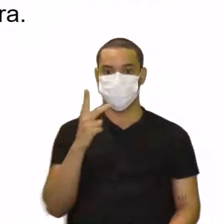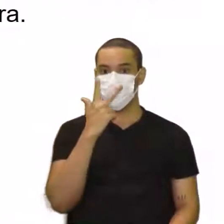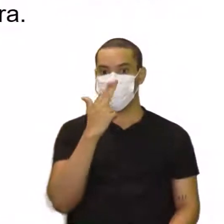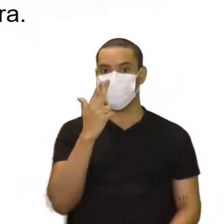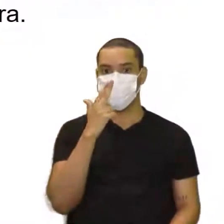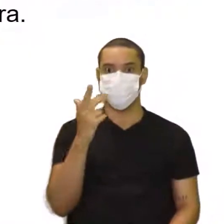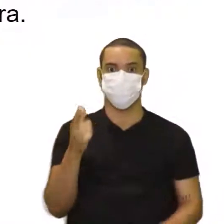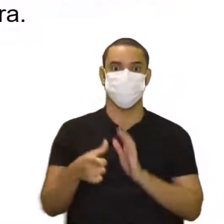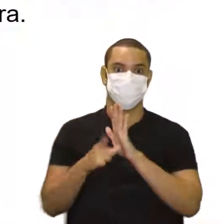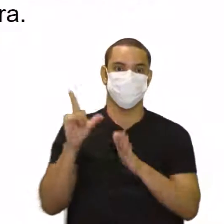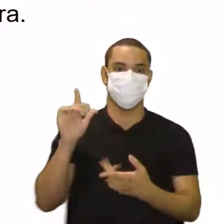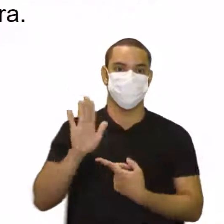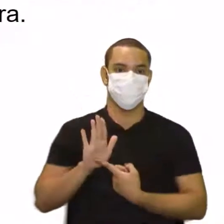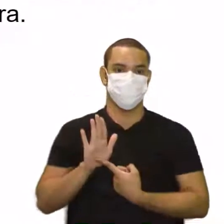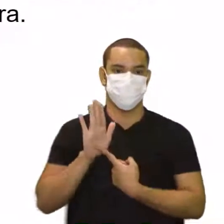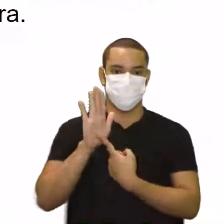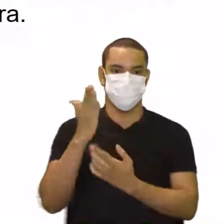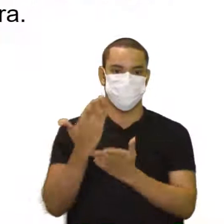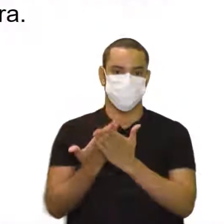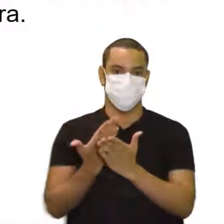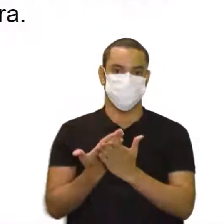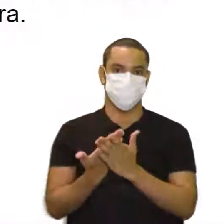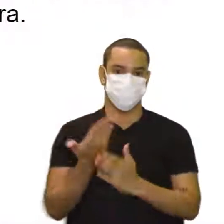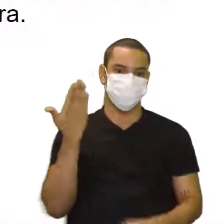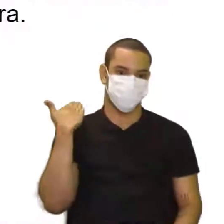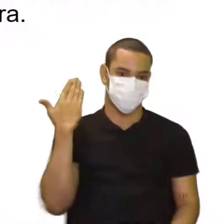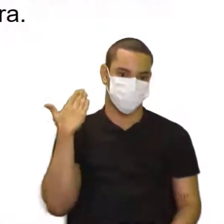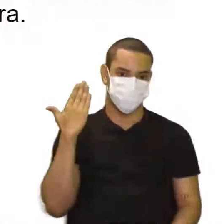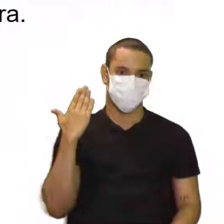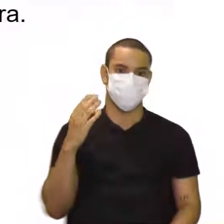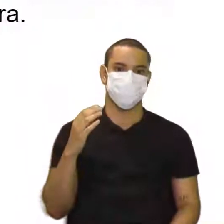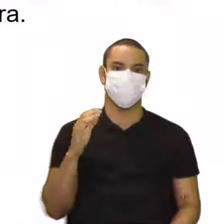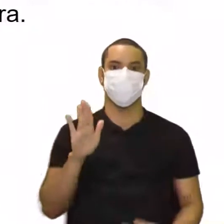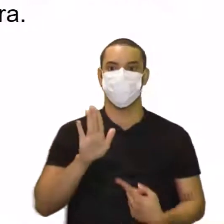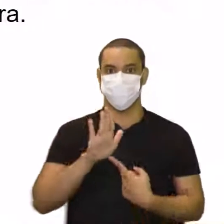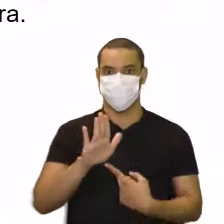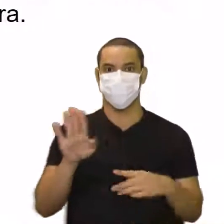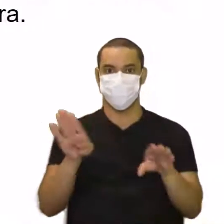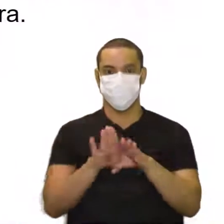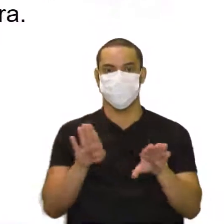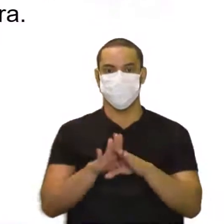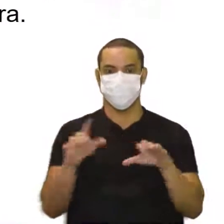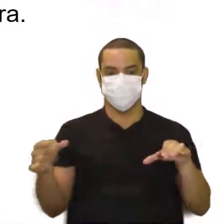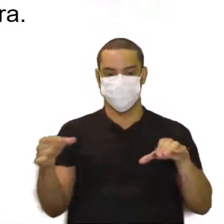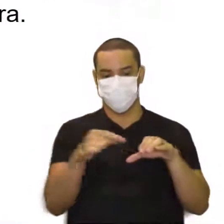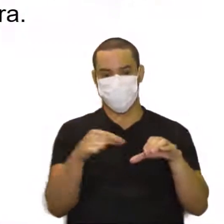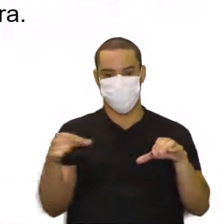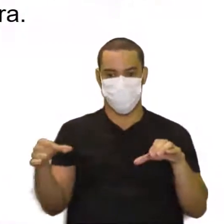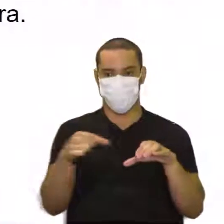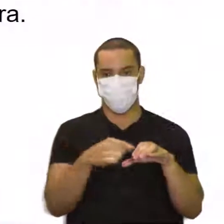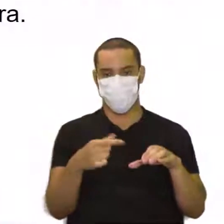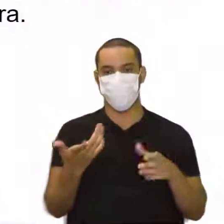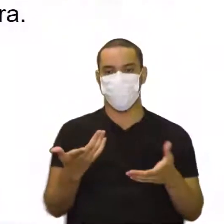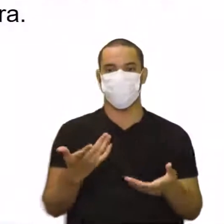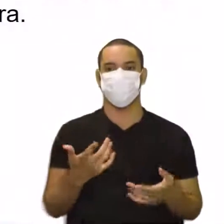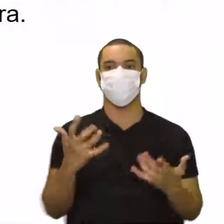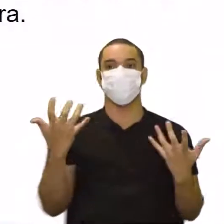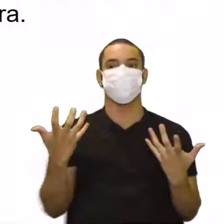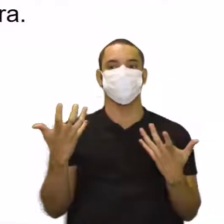que nós estávamos aí trabalhando a aula passada. Eu até mostrei um pouco no simulador para vocês, né? Então vamos ver, olha só.